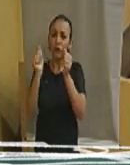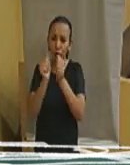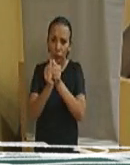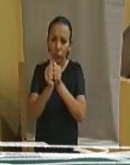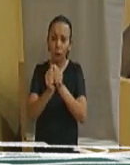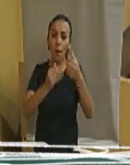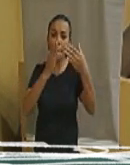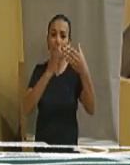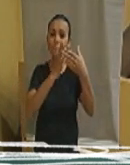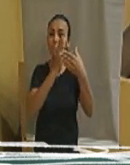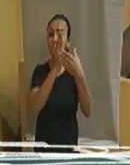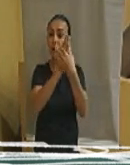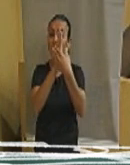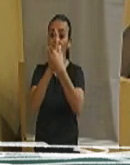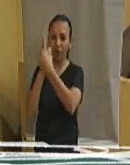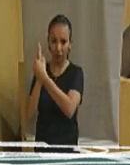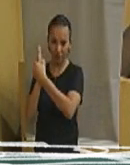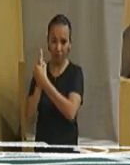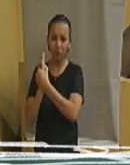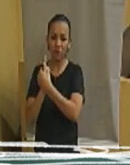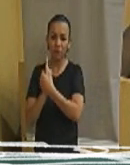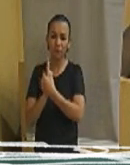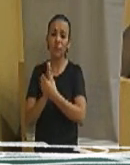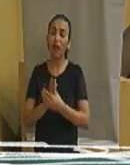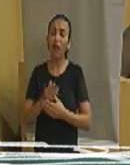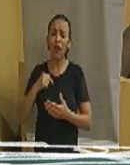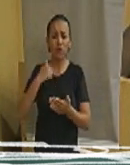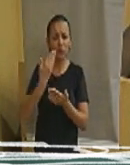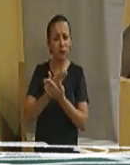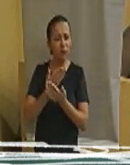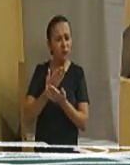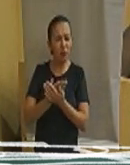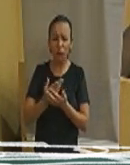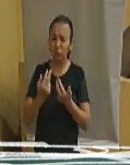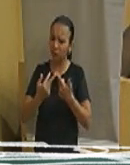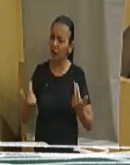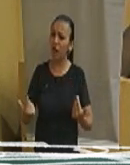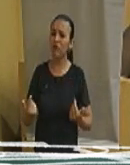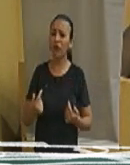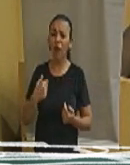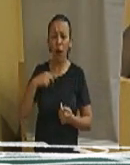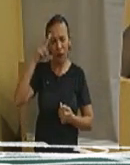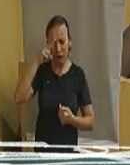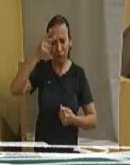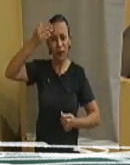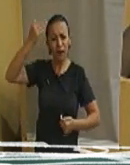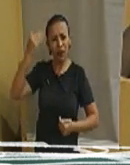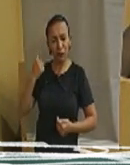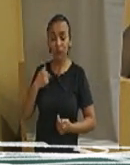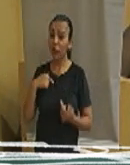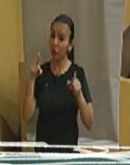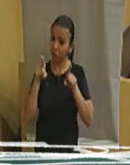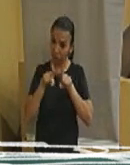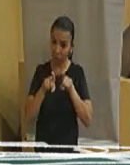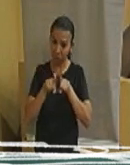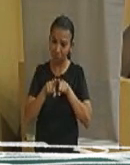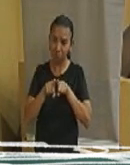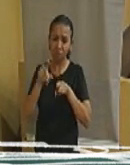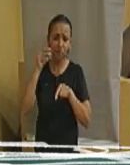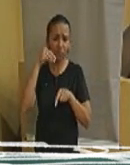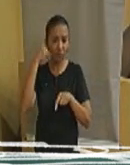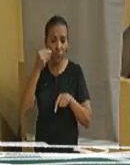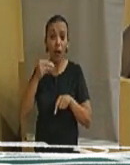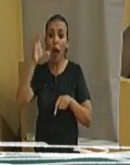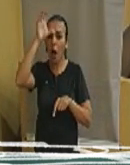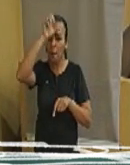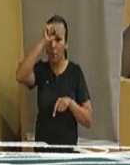biblioteca. Me lembro como se fosse hoje, quando eu ando pelos corredores aqui. Pude também aprender a nadar